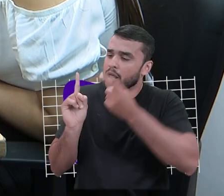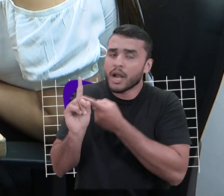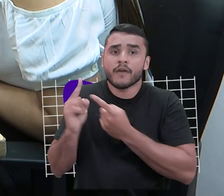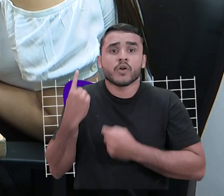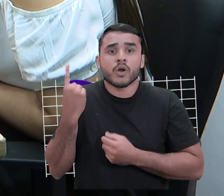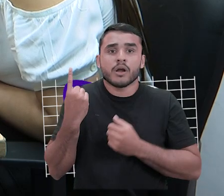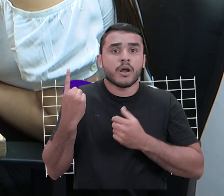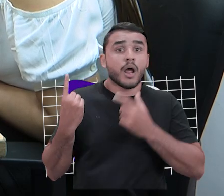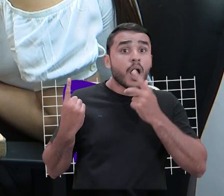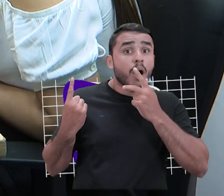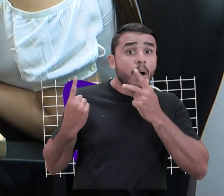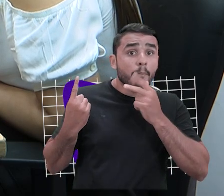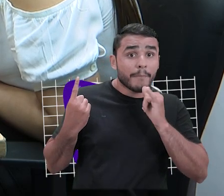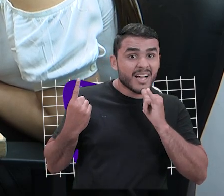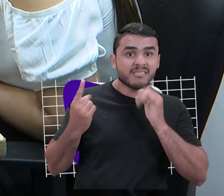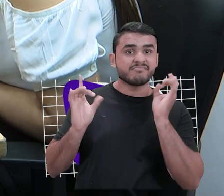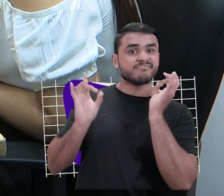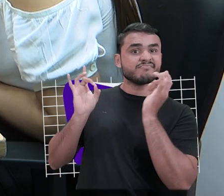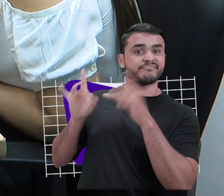das suas...